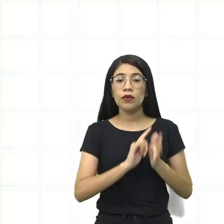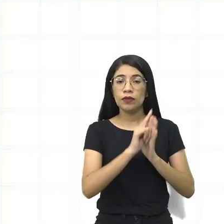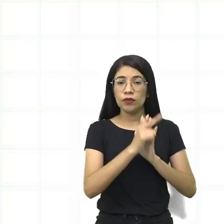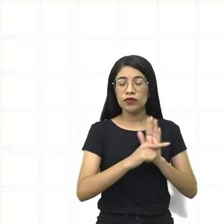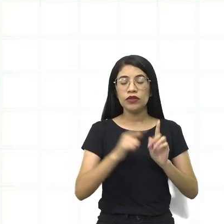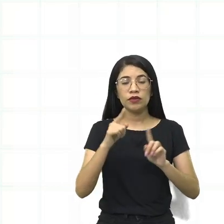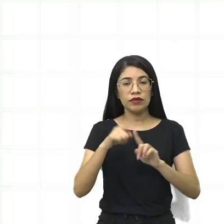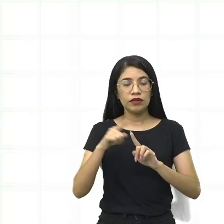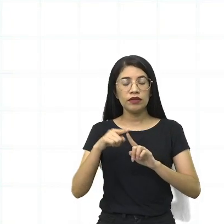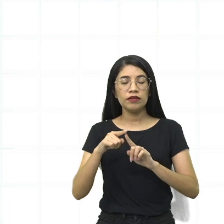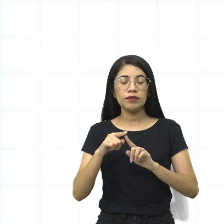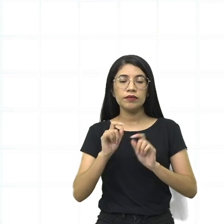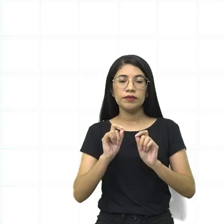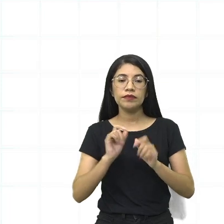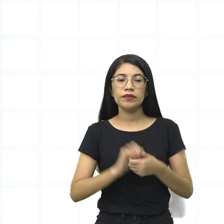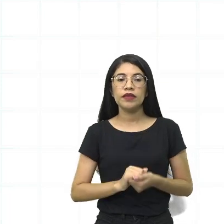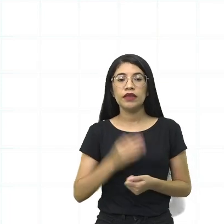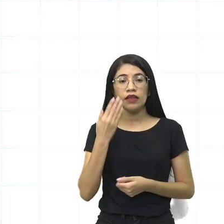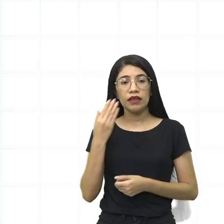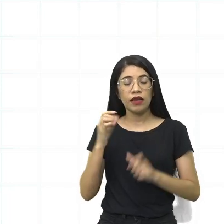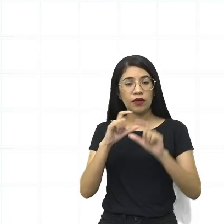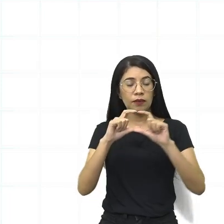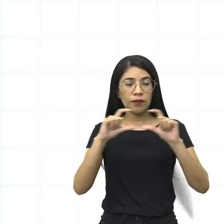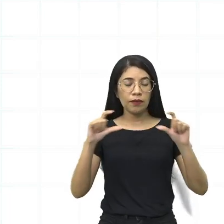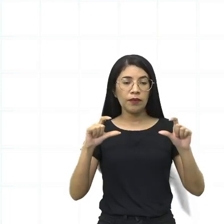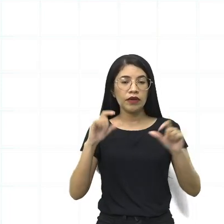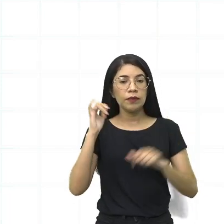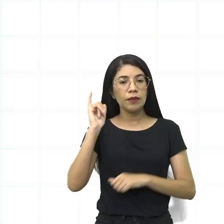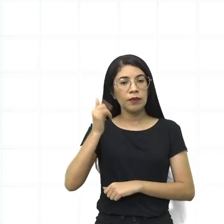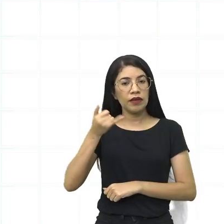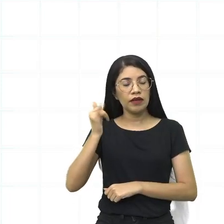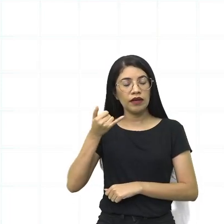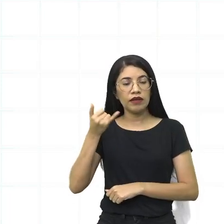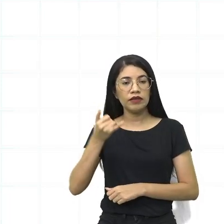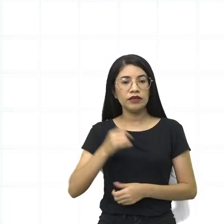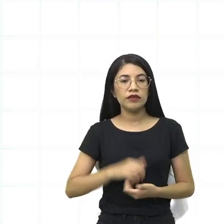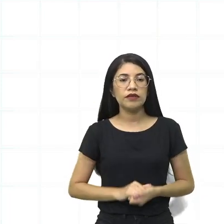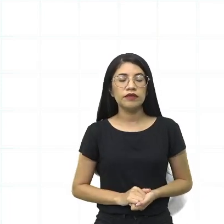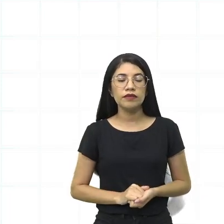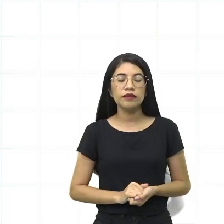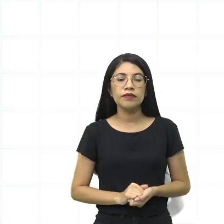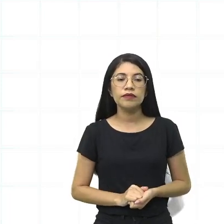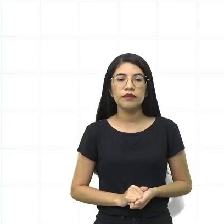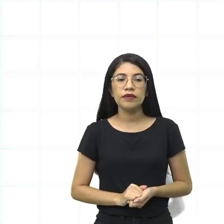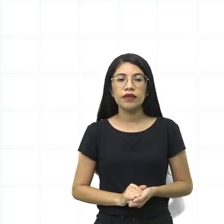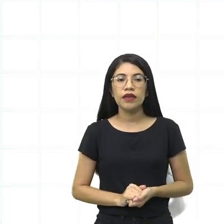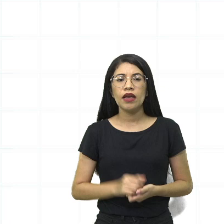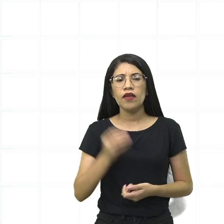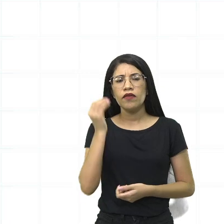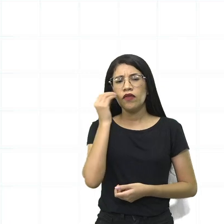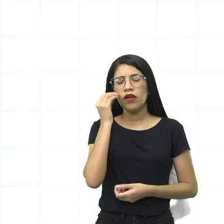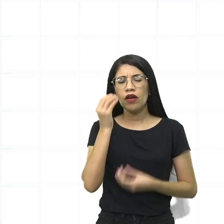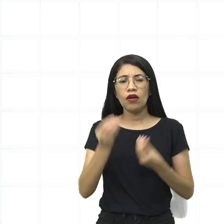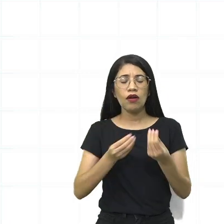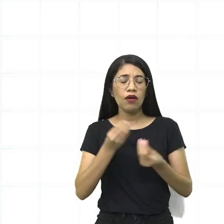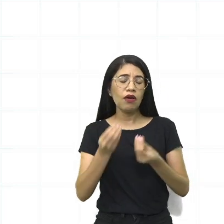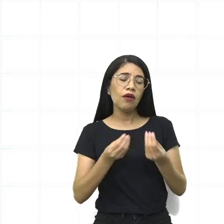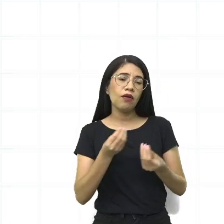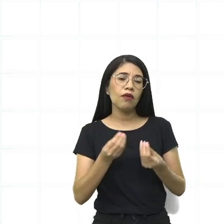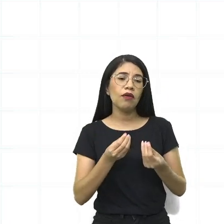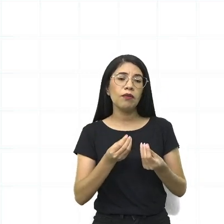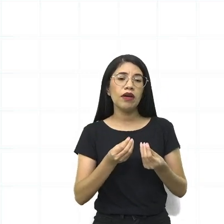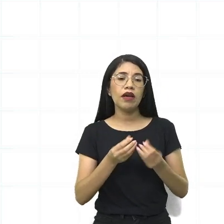aí um trecho, né, de uma crônica, trechos de uma crônica, para a gente ver como é que funciona